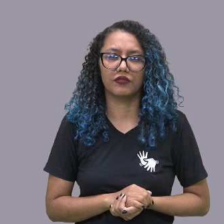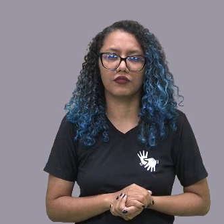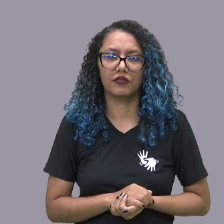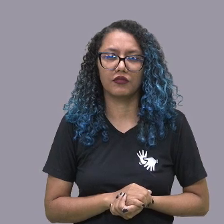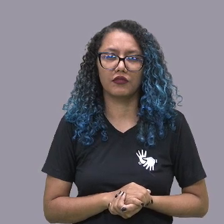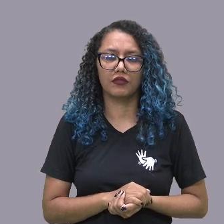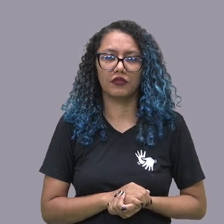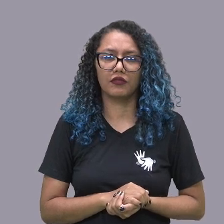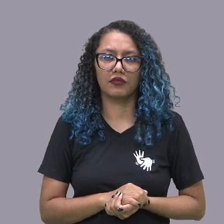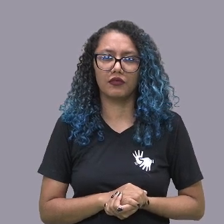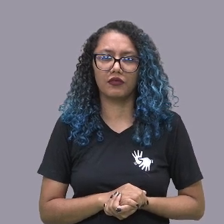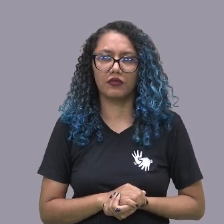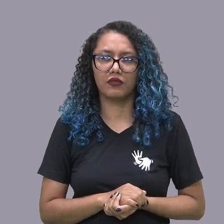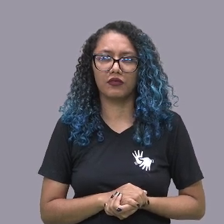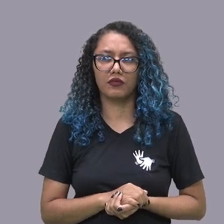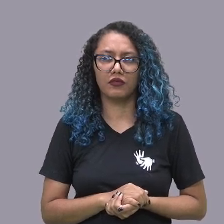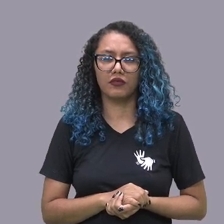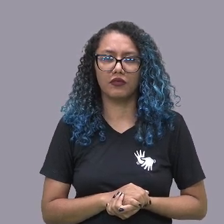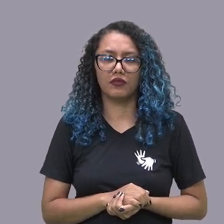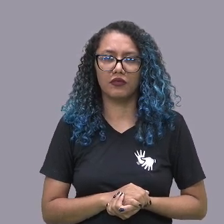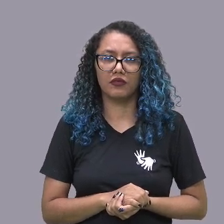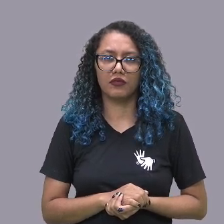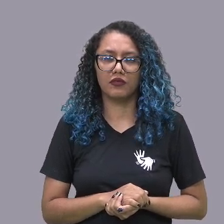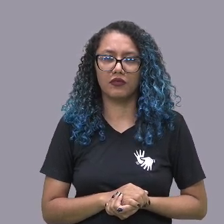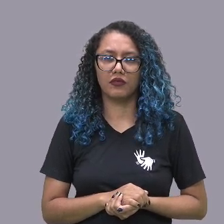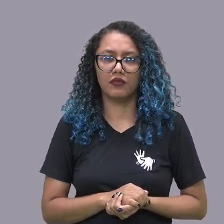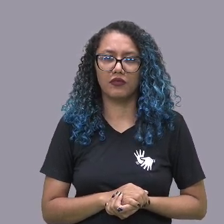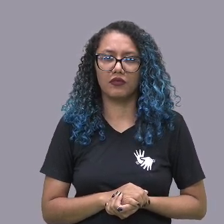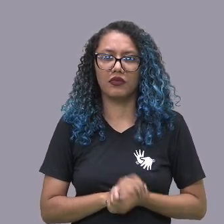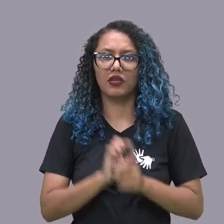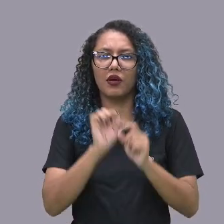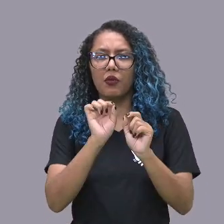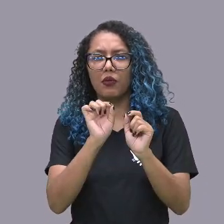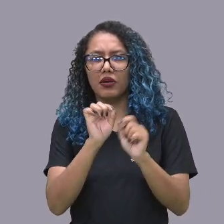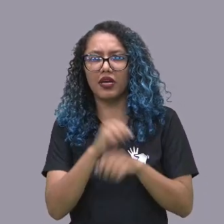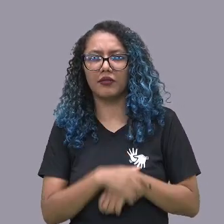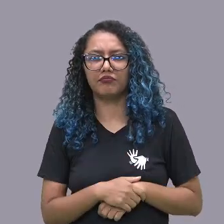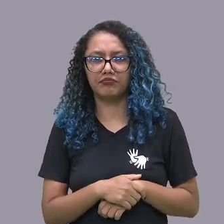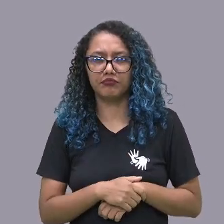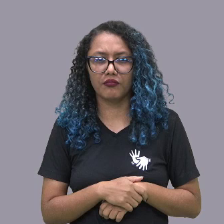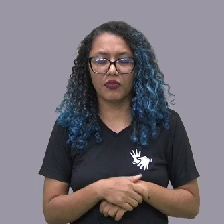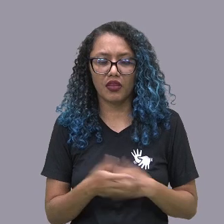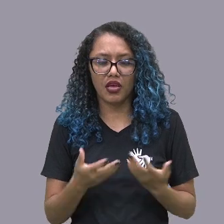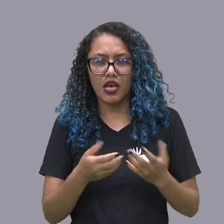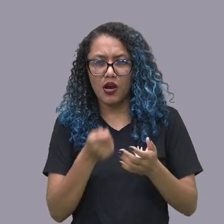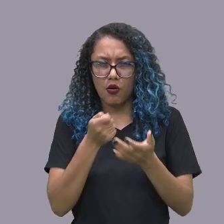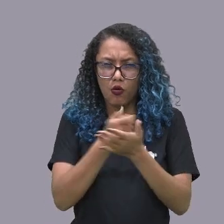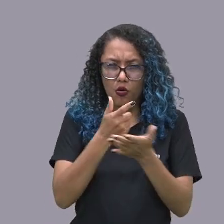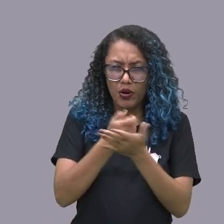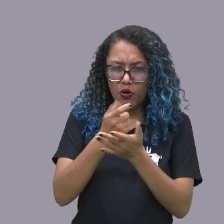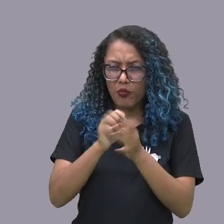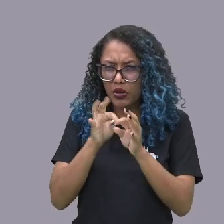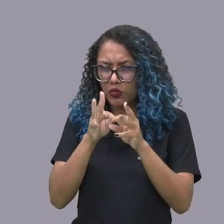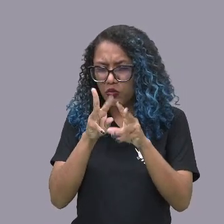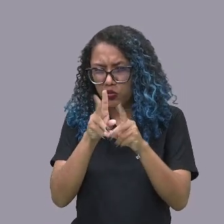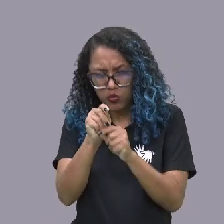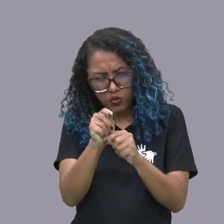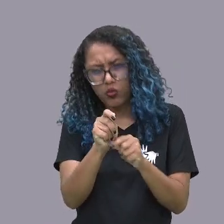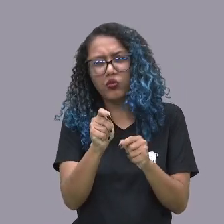Passamos a consumir sem qualquer critério. Então, eles chamam disso de um consumo